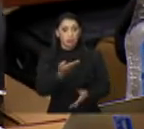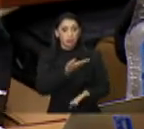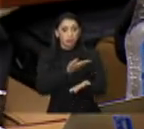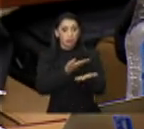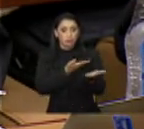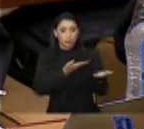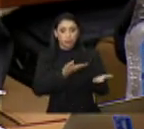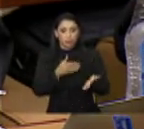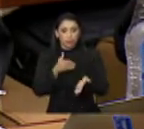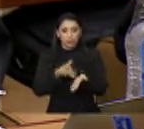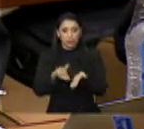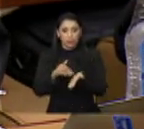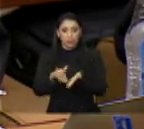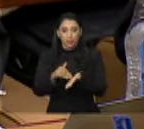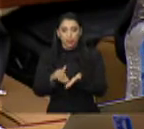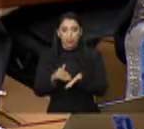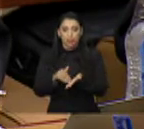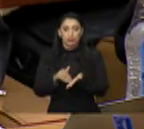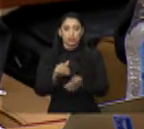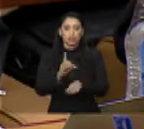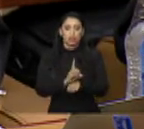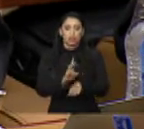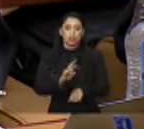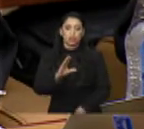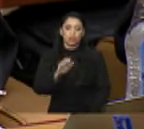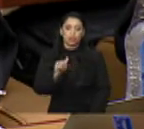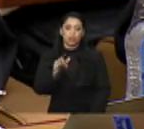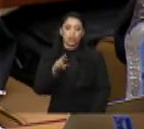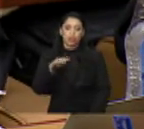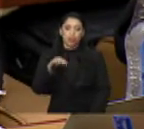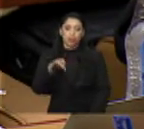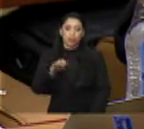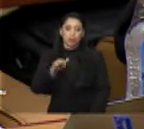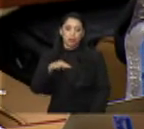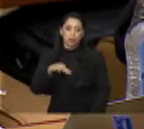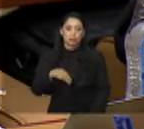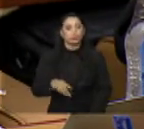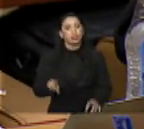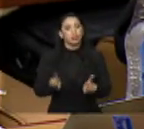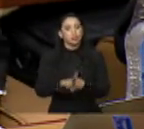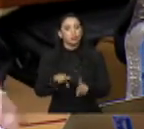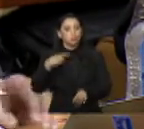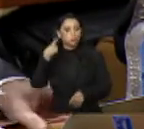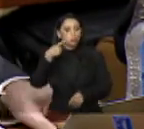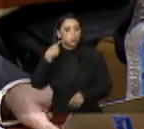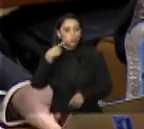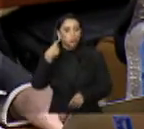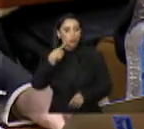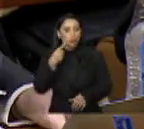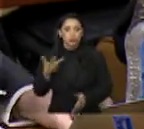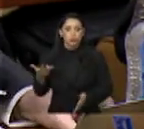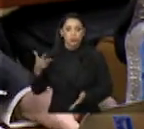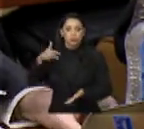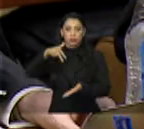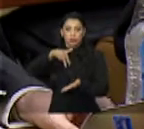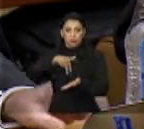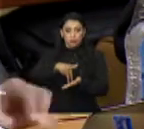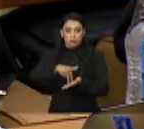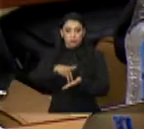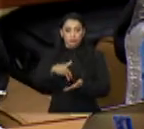secretário de plenário Doutora Carmen Lilian e os advogados que estiveram com muito brilho na Tribuna